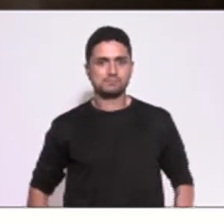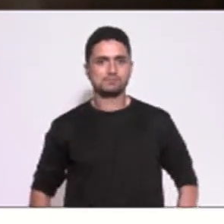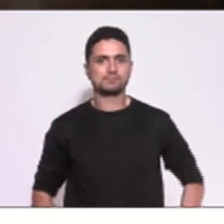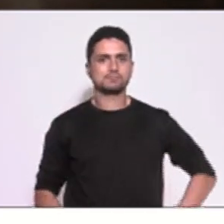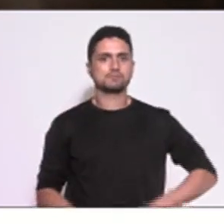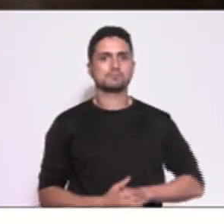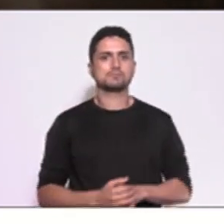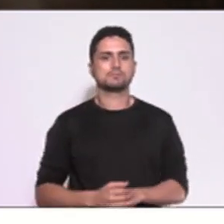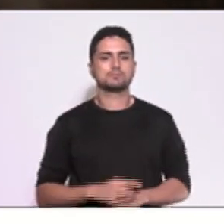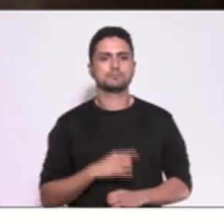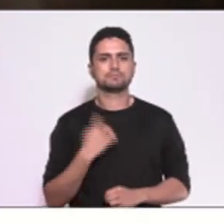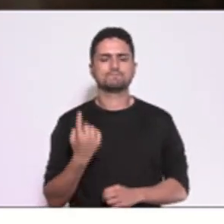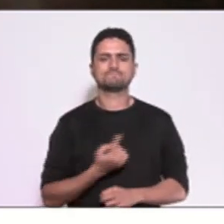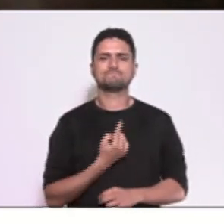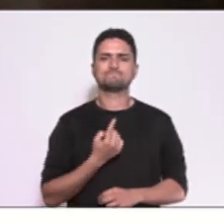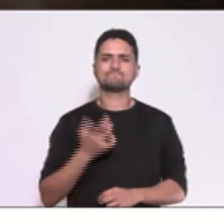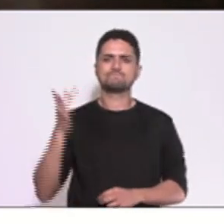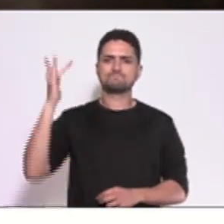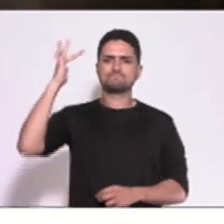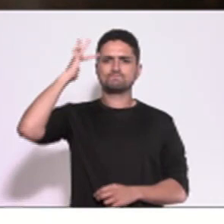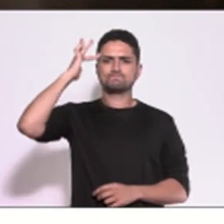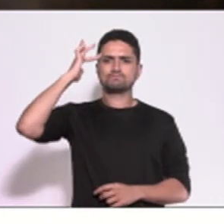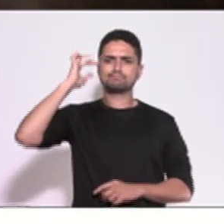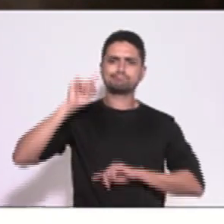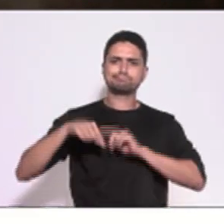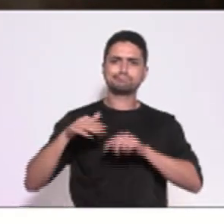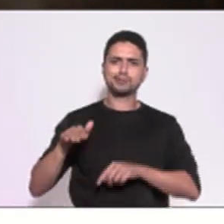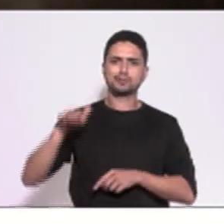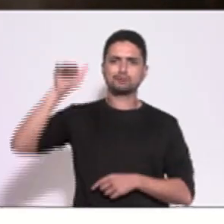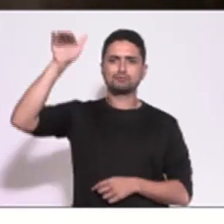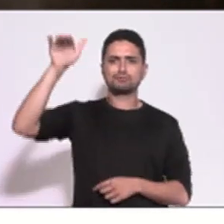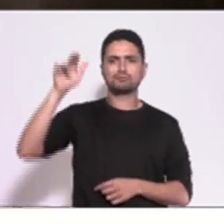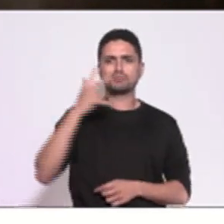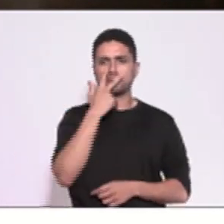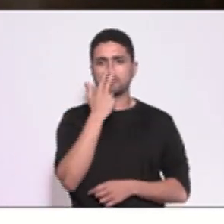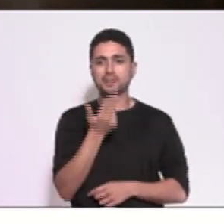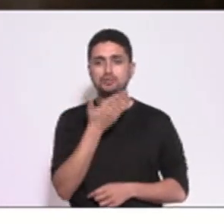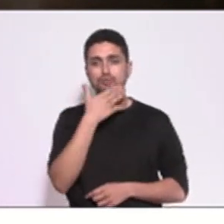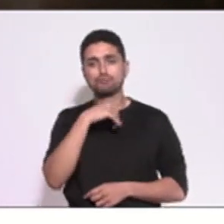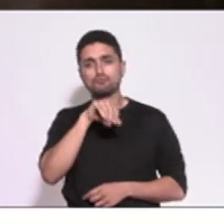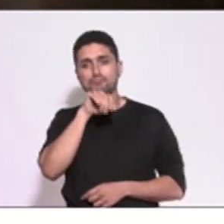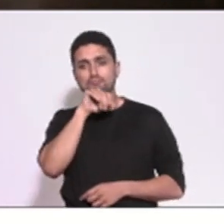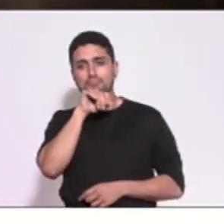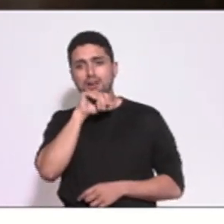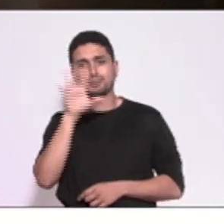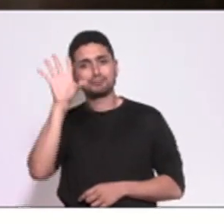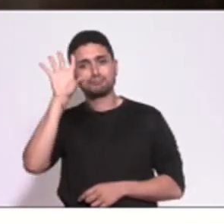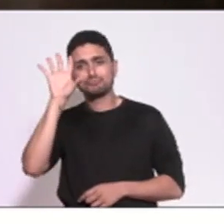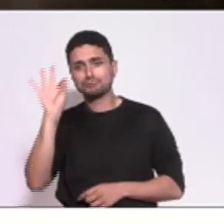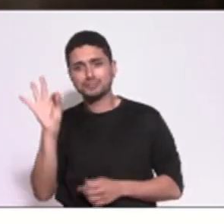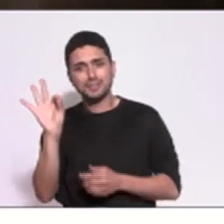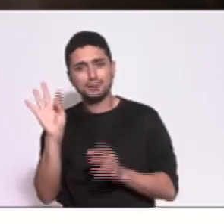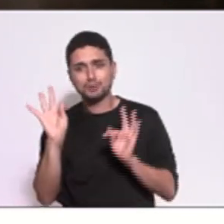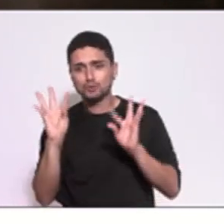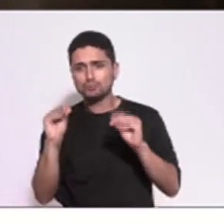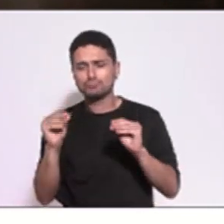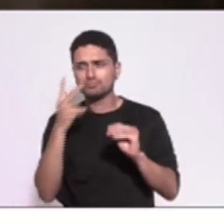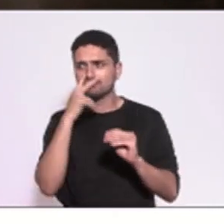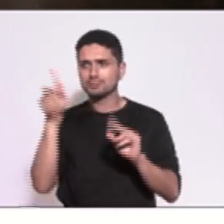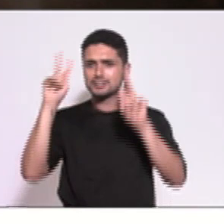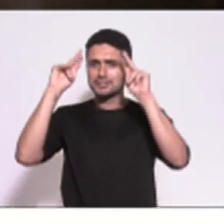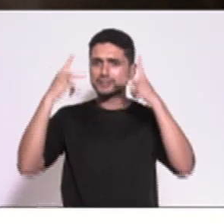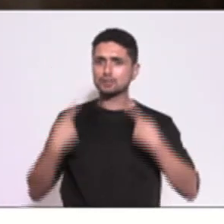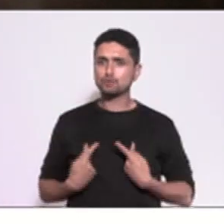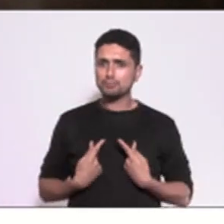Nosso amadurecimento geralmente tira o pai da gente do lugar de sabe tudo para o lugar de ser humano com falhas, fragilidades. E